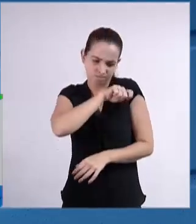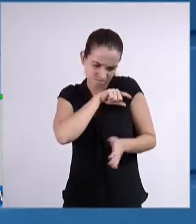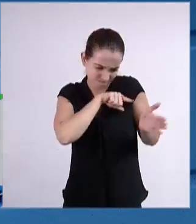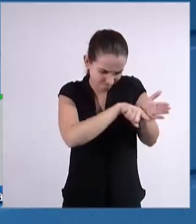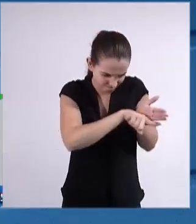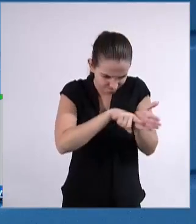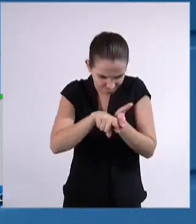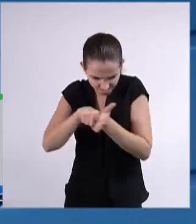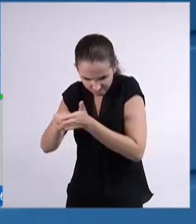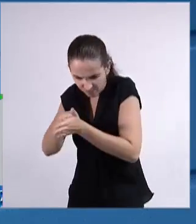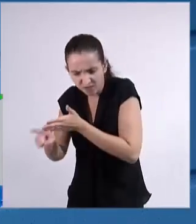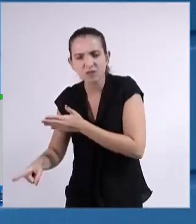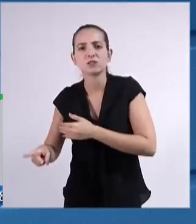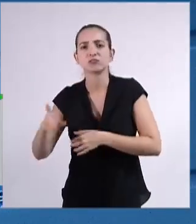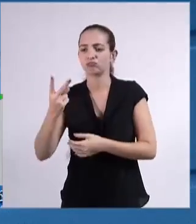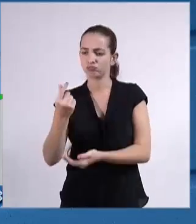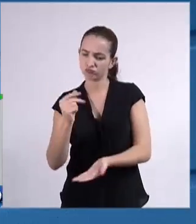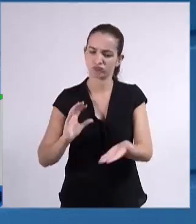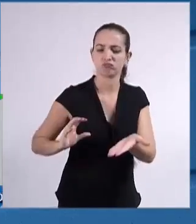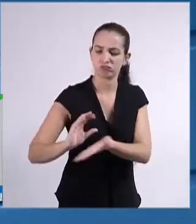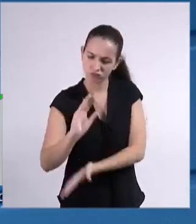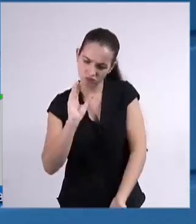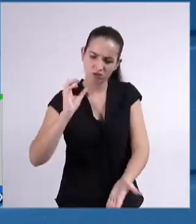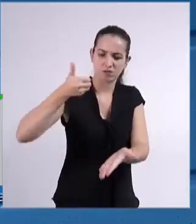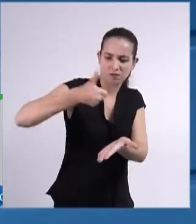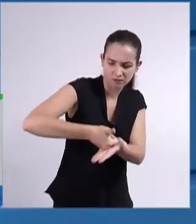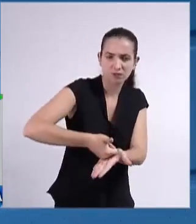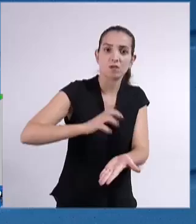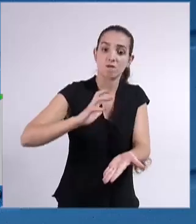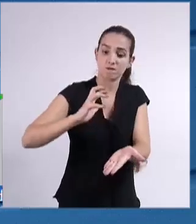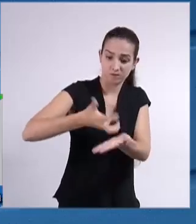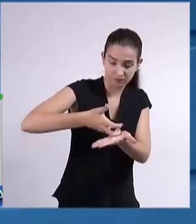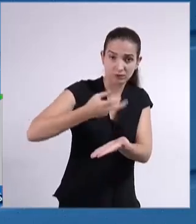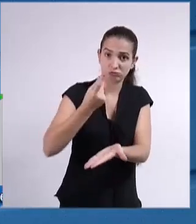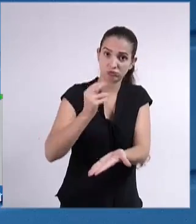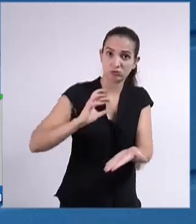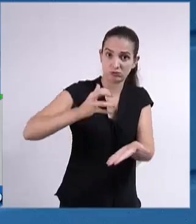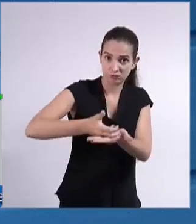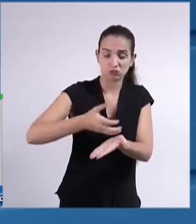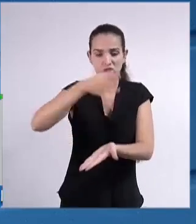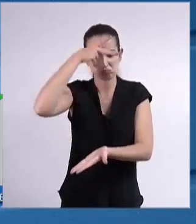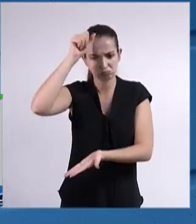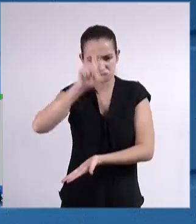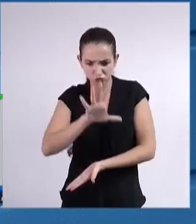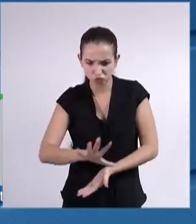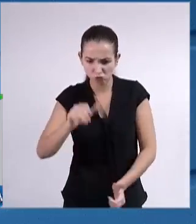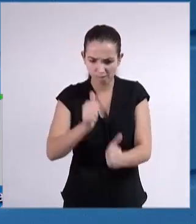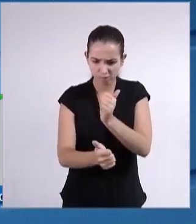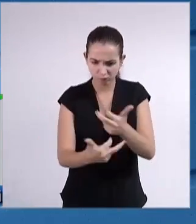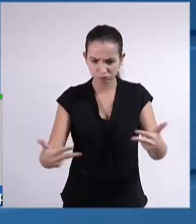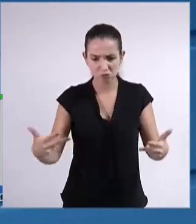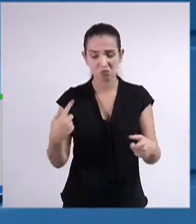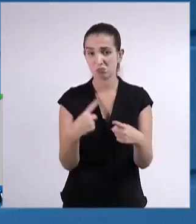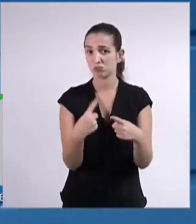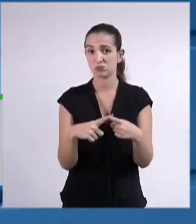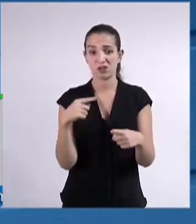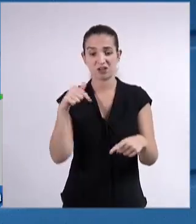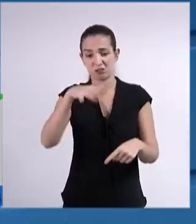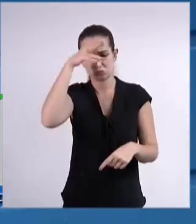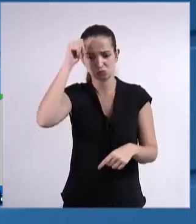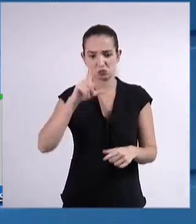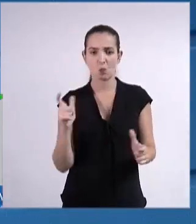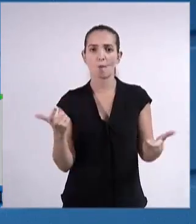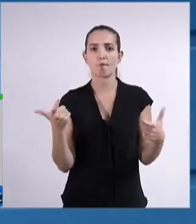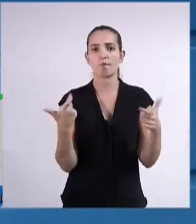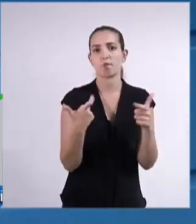sérios e responsáveis, ou nós vamos continuar tendo o Mato Grosso do Sul praticamente fora do cenário nacional de representante nosso, das